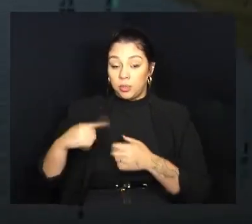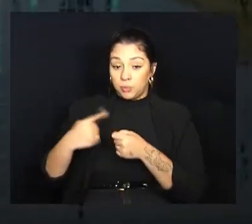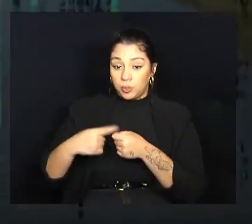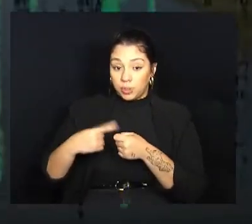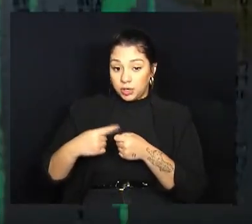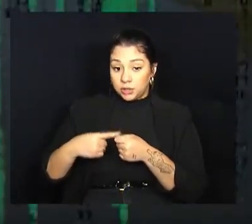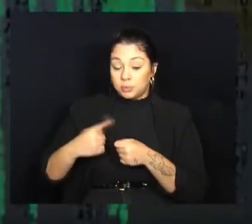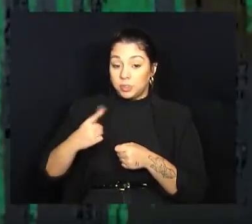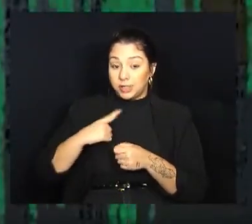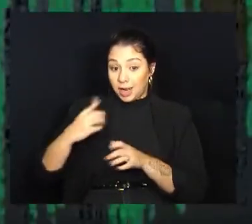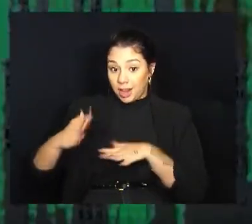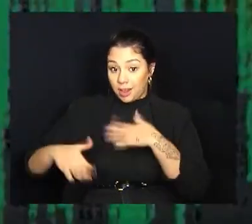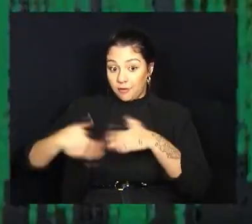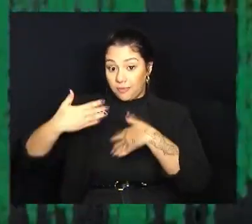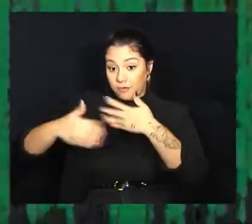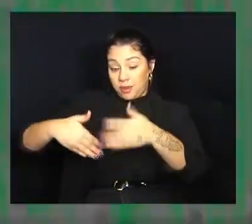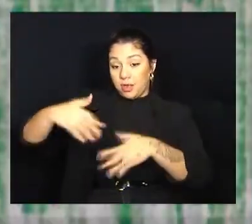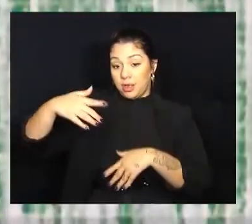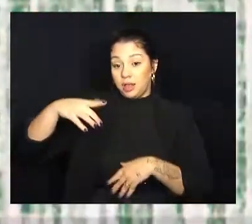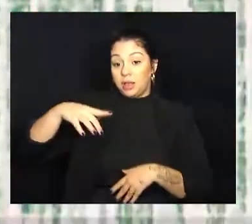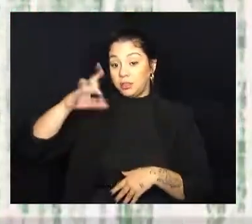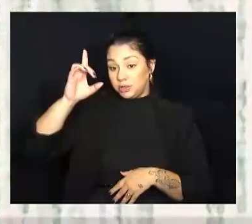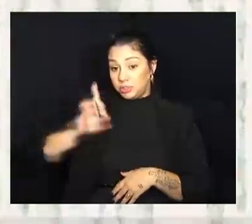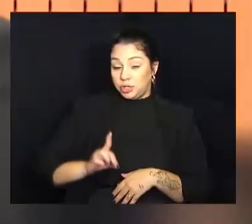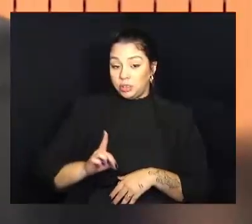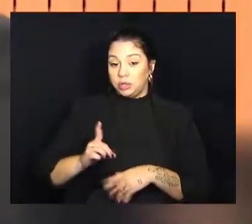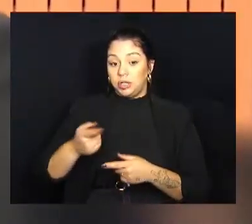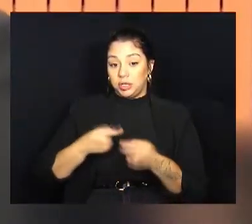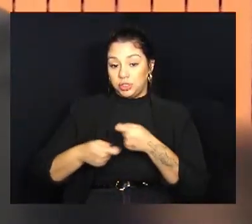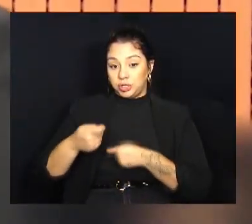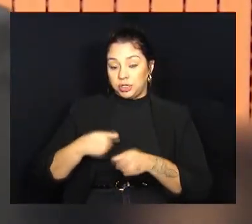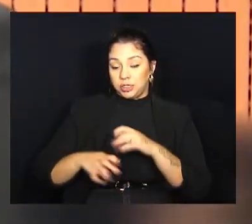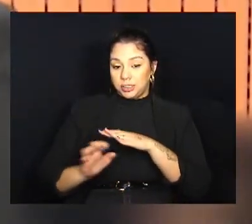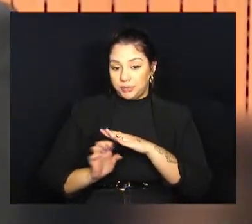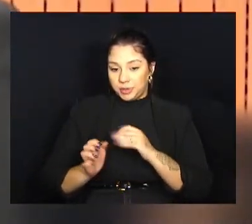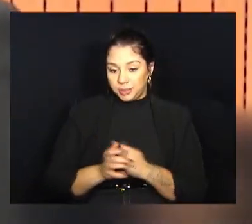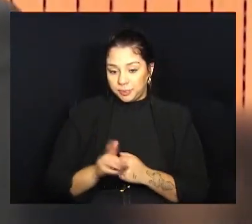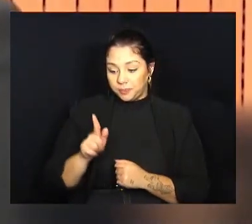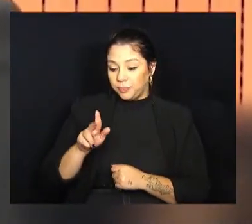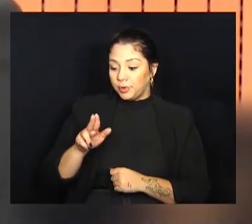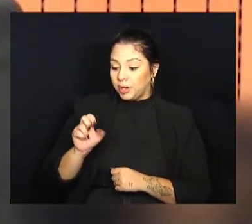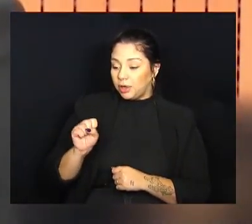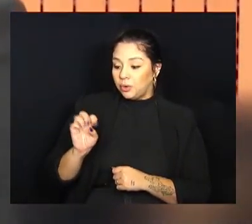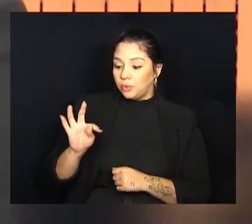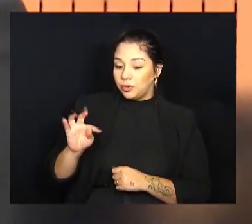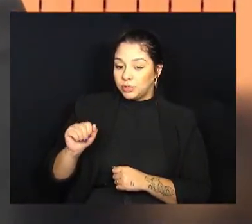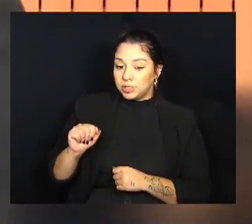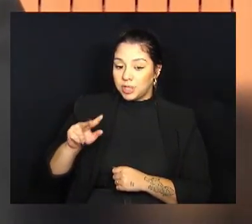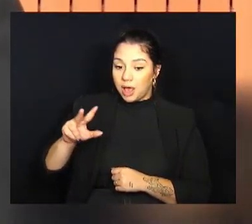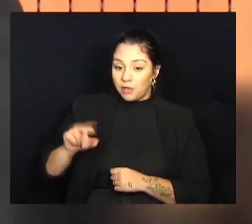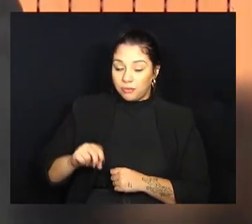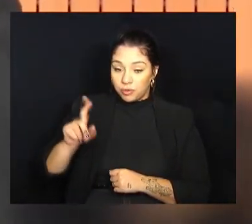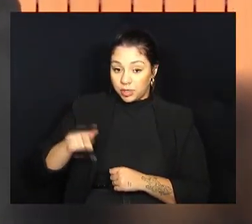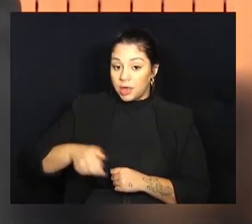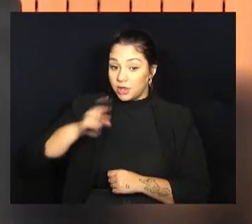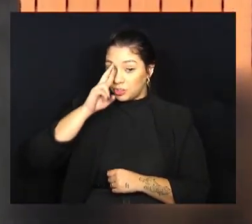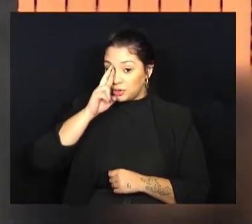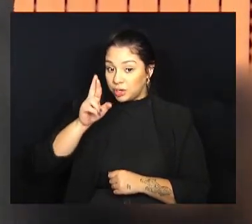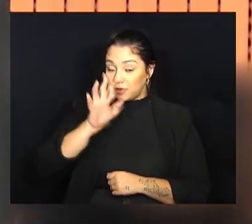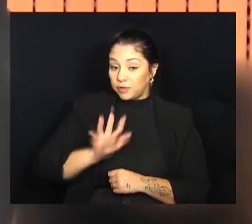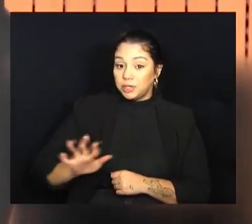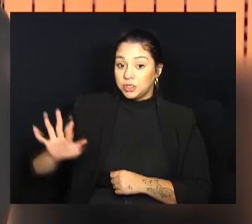equipe avançada da Diretoria de Negócios da empresa. Gustavo Espadotti, chefe-geral da